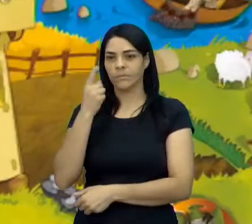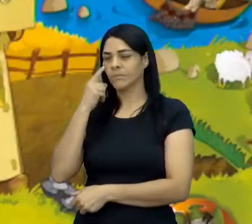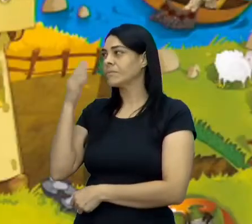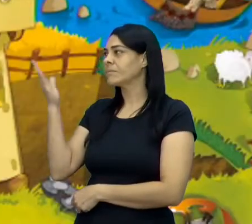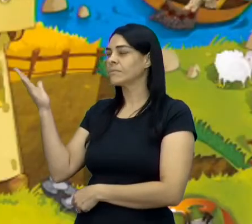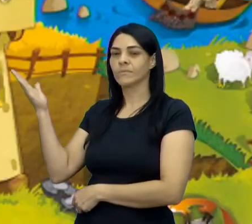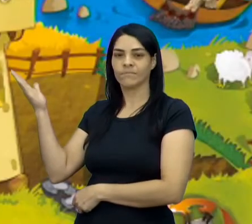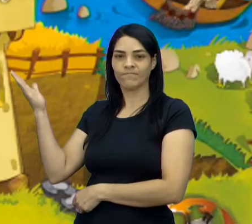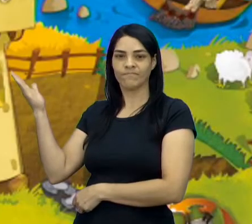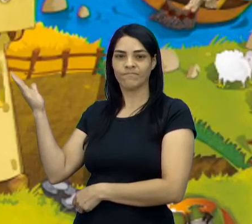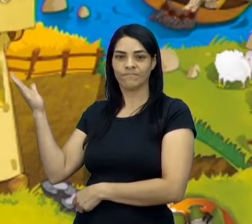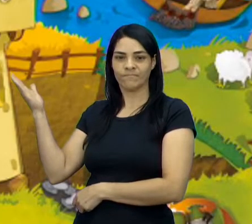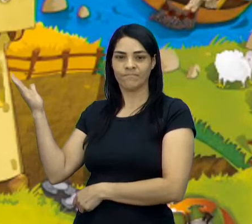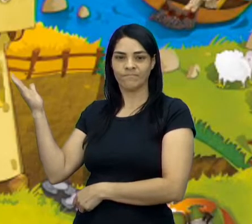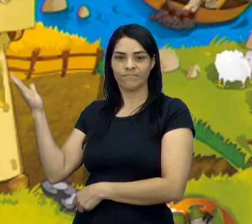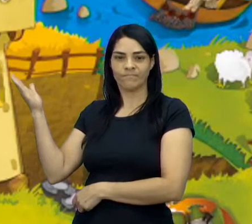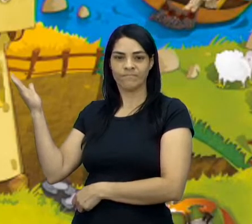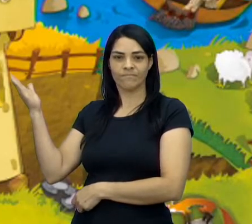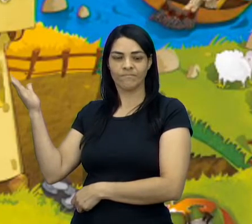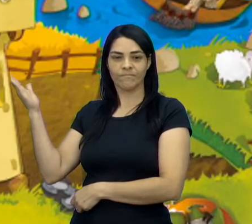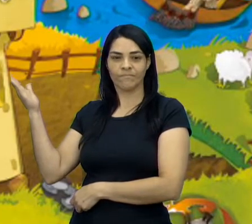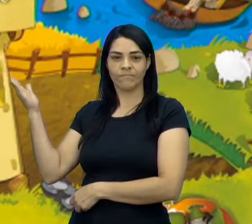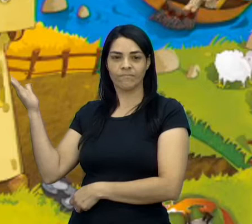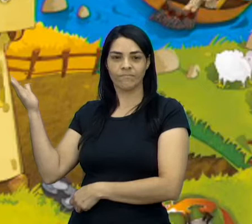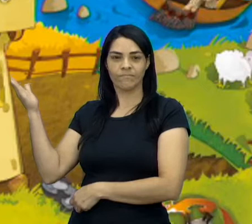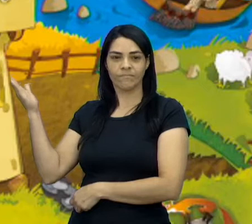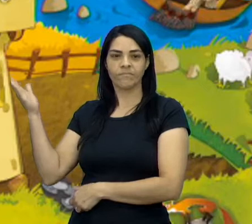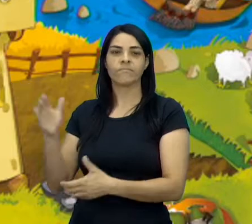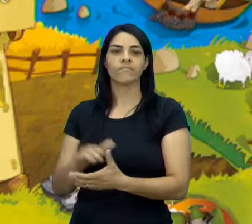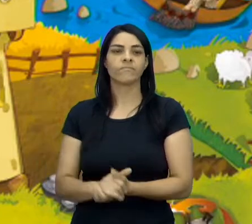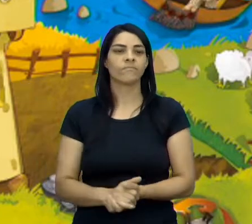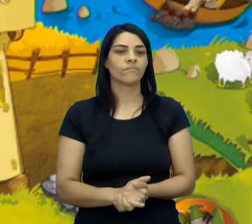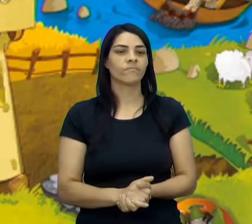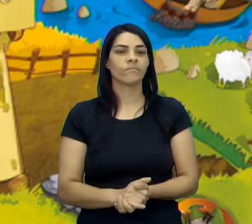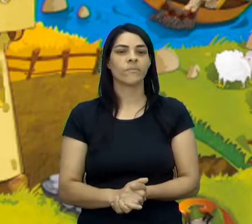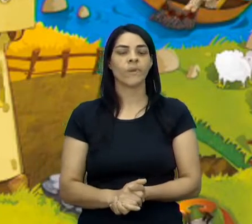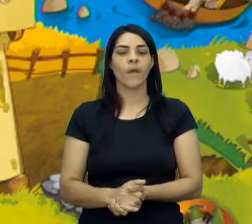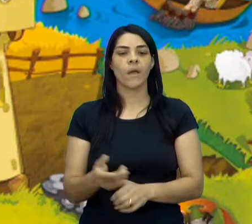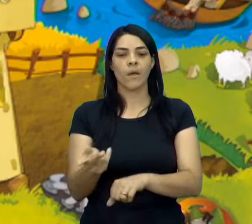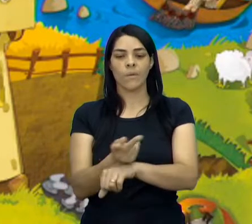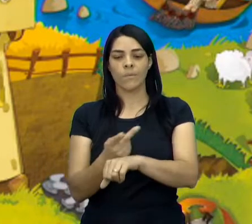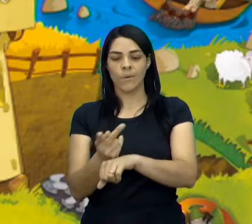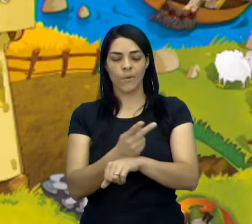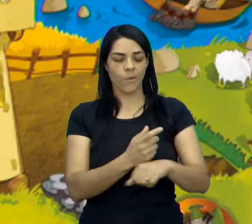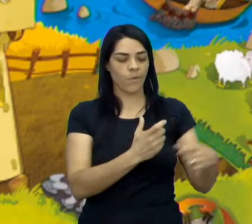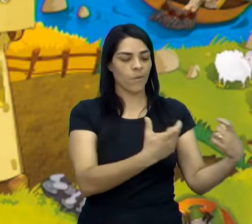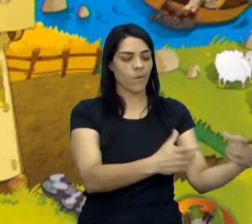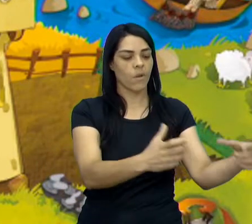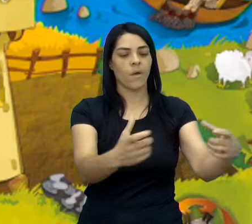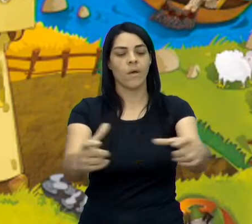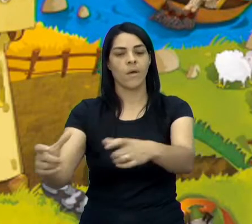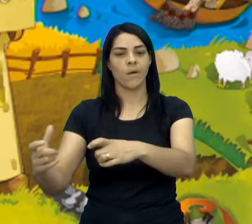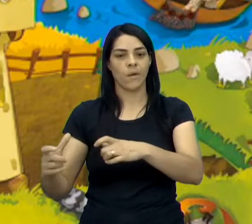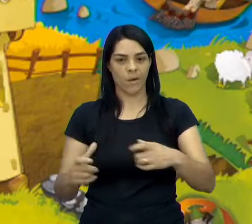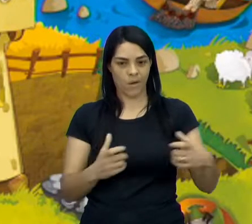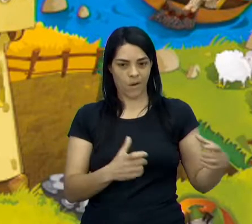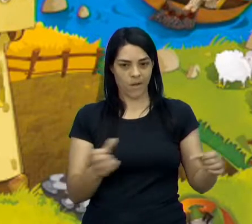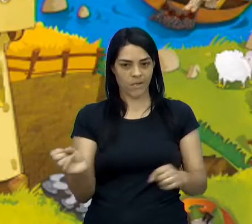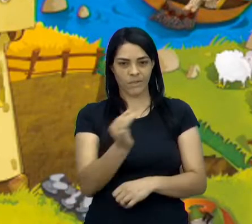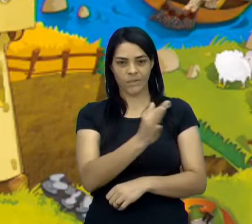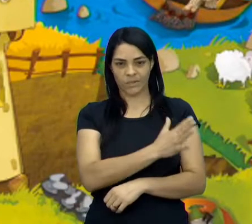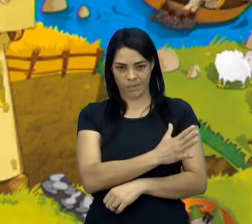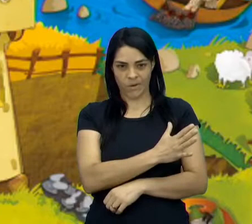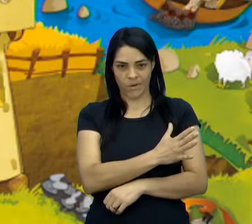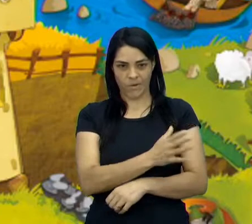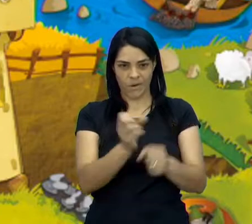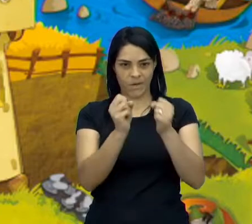é o King Domino. Então, você é um nobre procurando novos locais para aumentar seu reino. Olha só. Explore todas